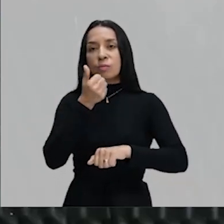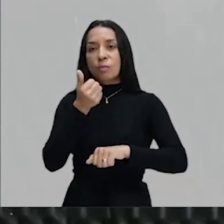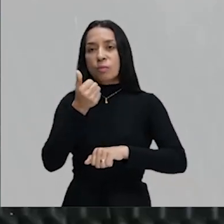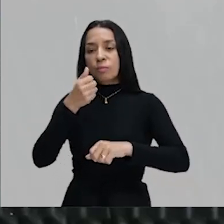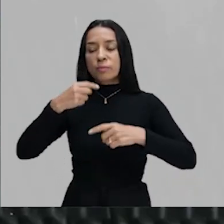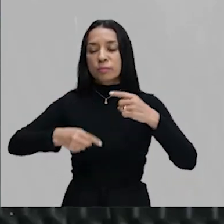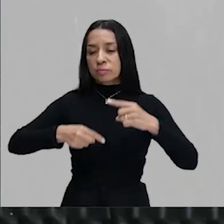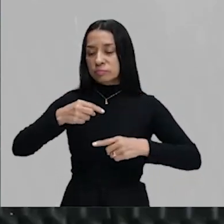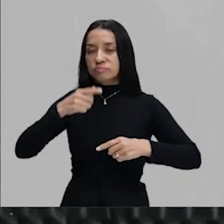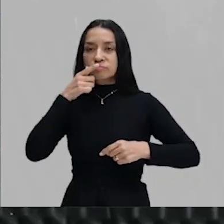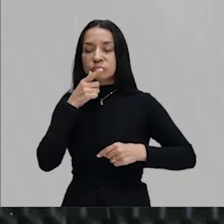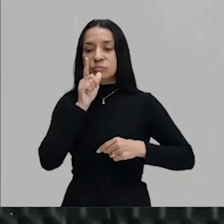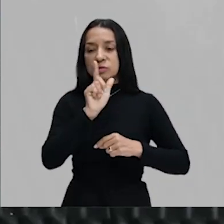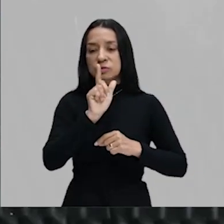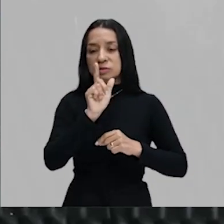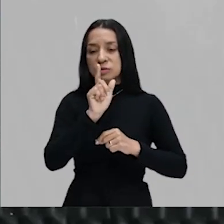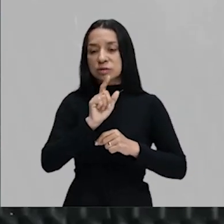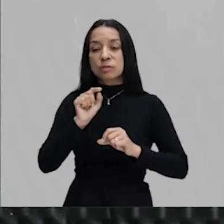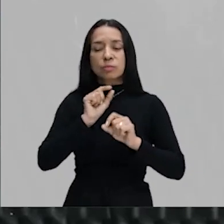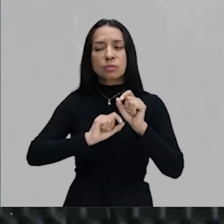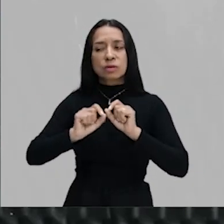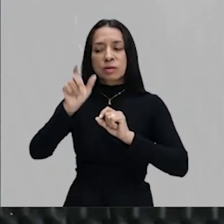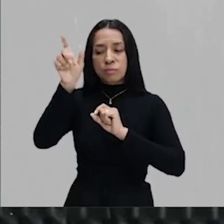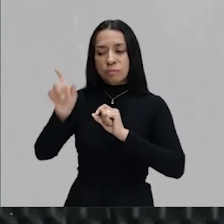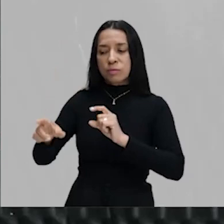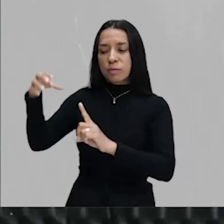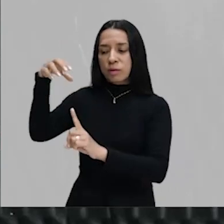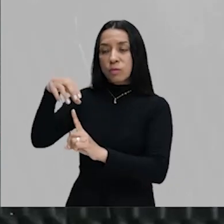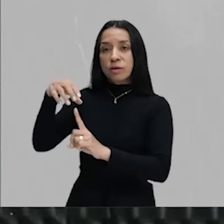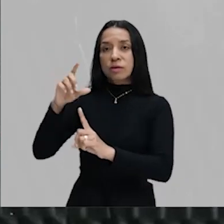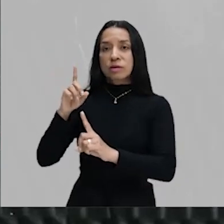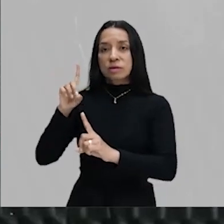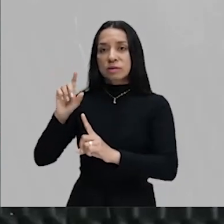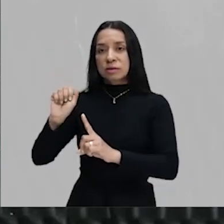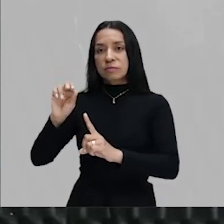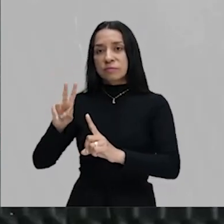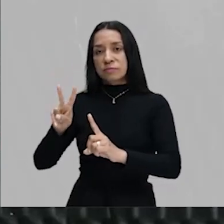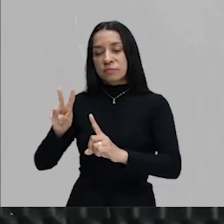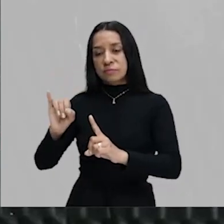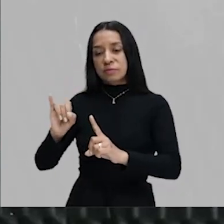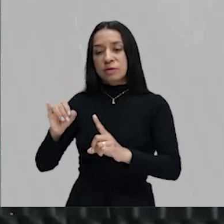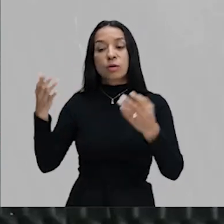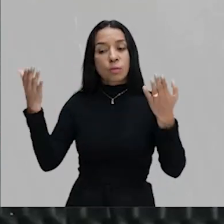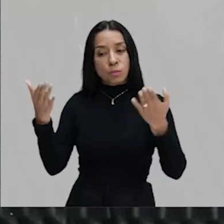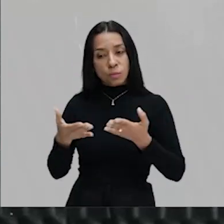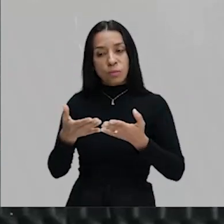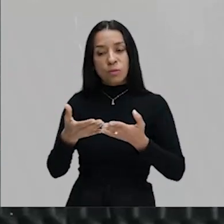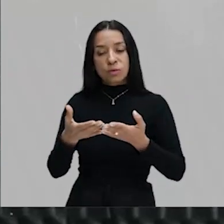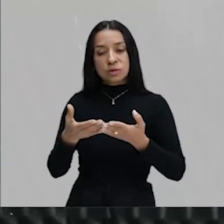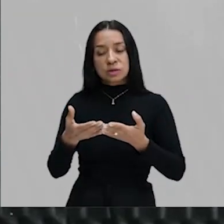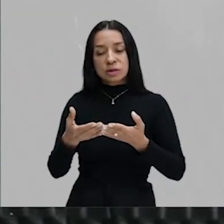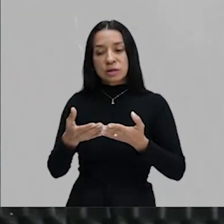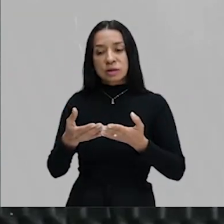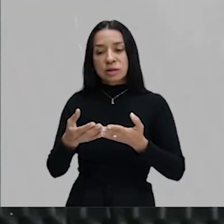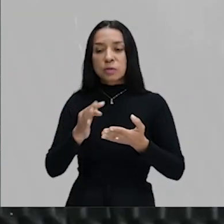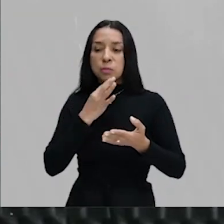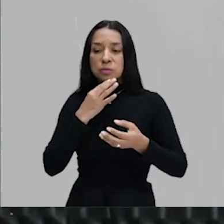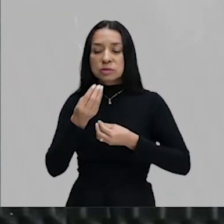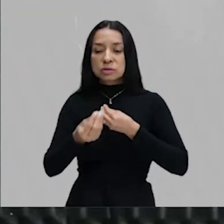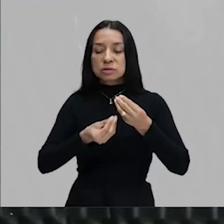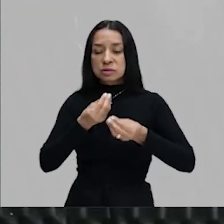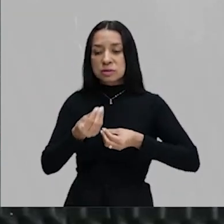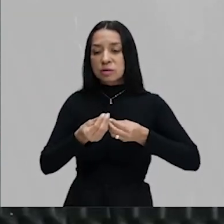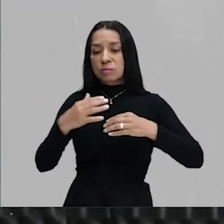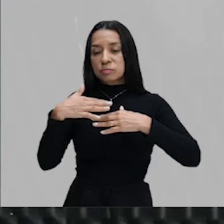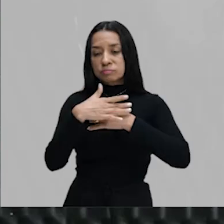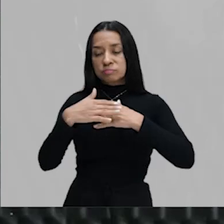evidentemente, conquistada por Davi. Atualmente, essa cidade, conhecida cidade de Jebus,